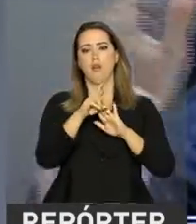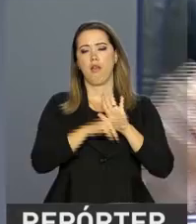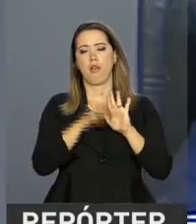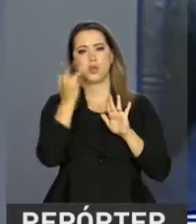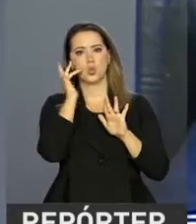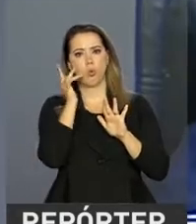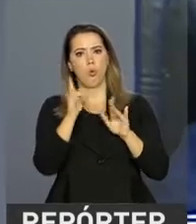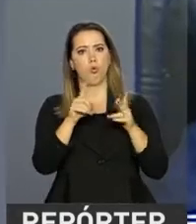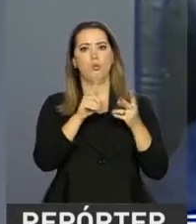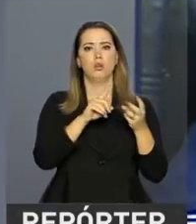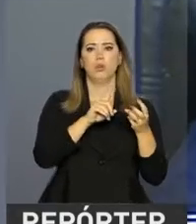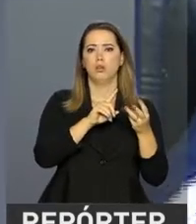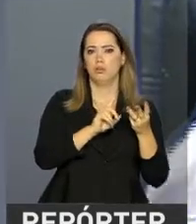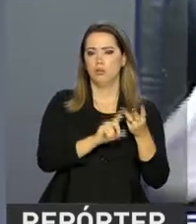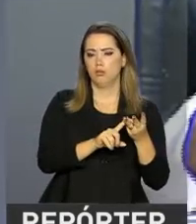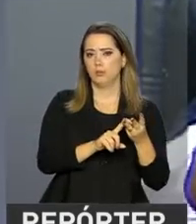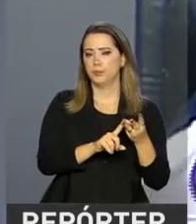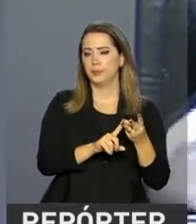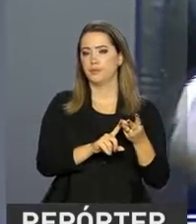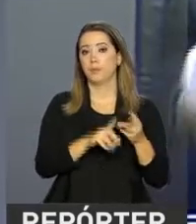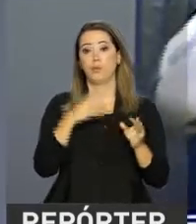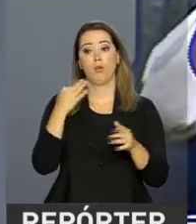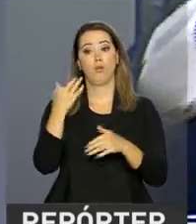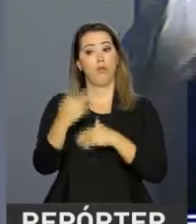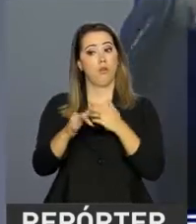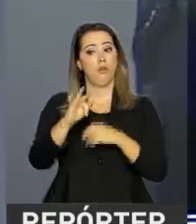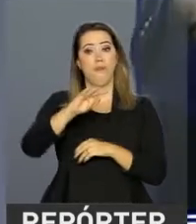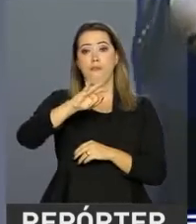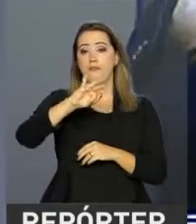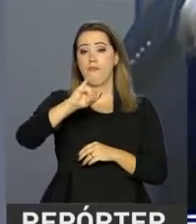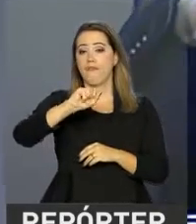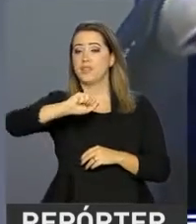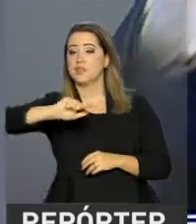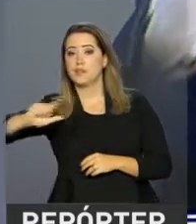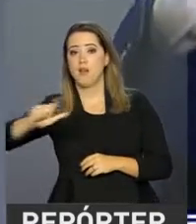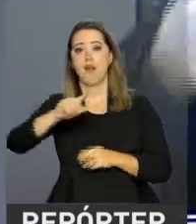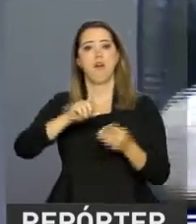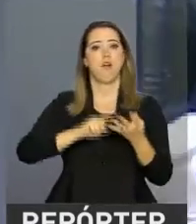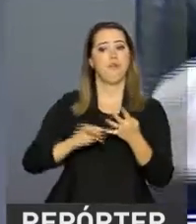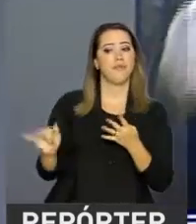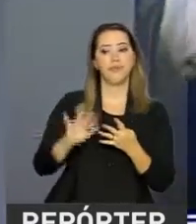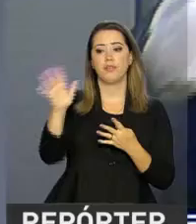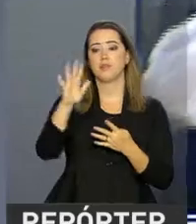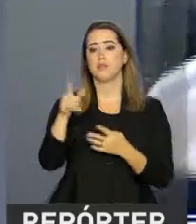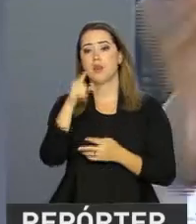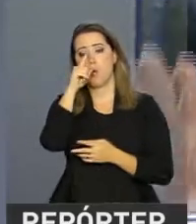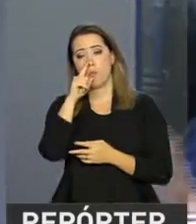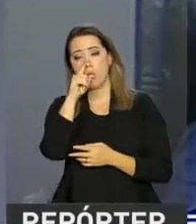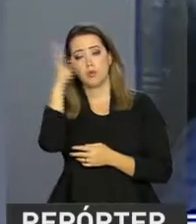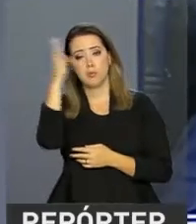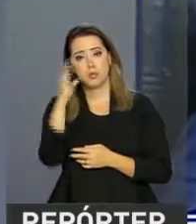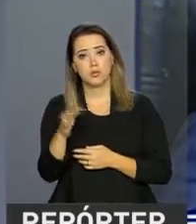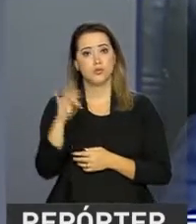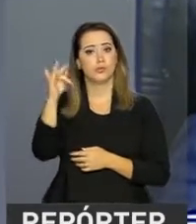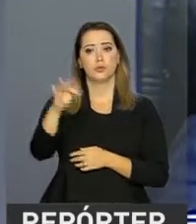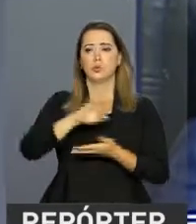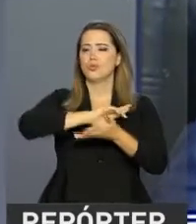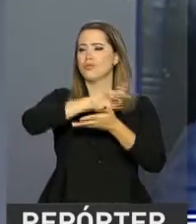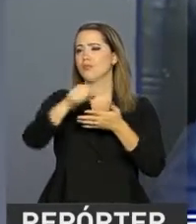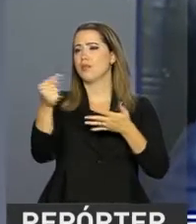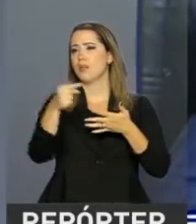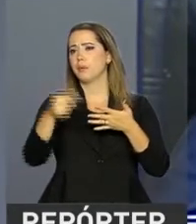seja a sustentabilidade fiscal seja taxa de juros e da inflação seja o brasil no futuro e do